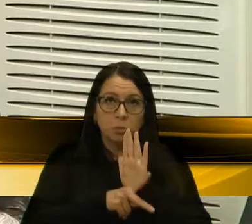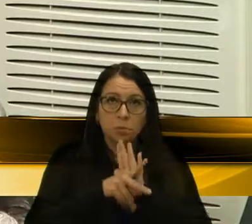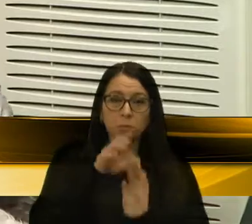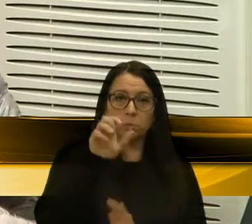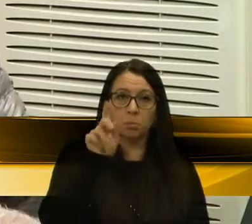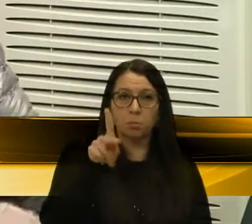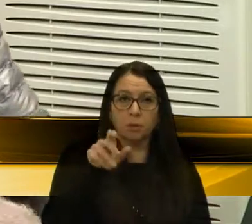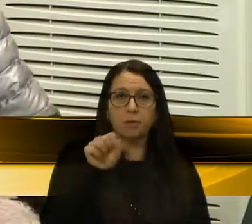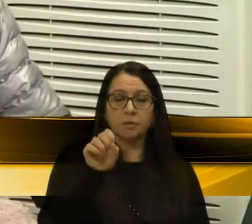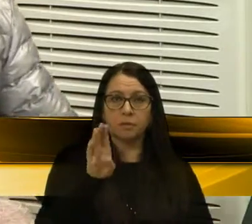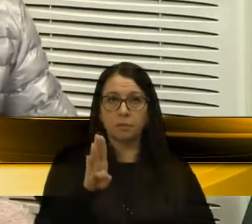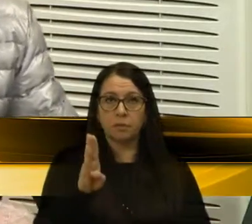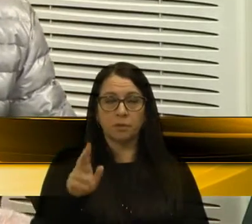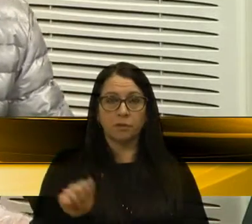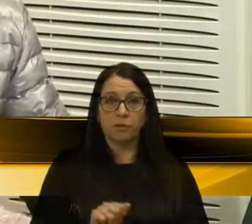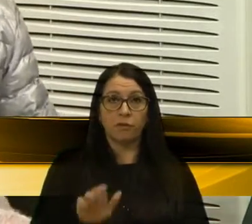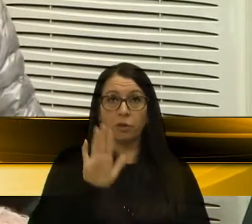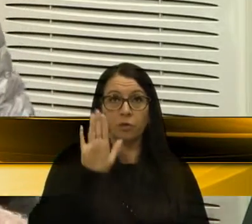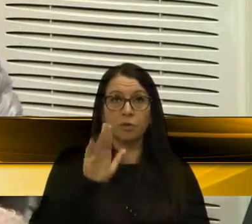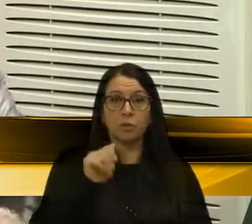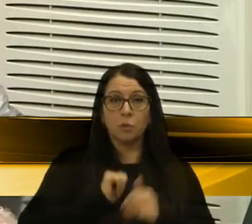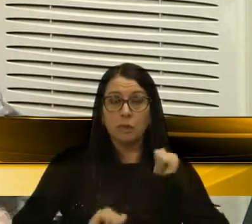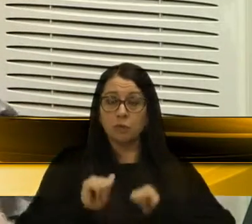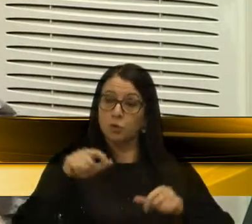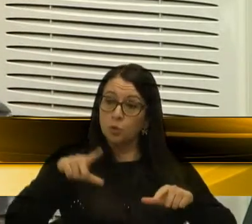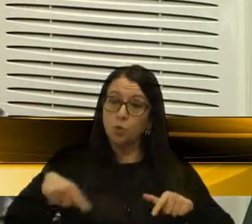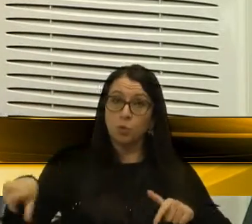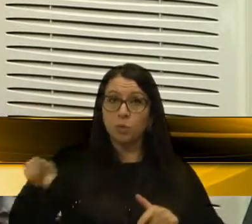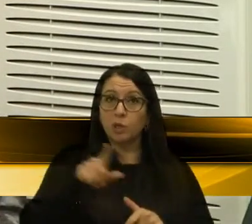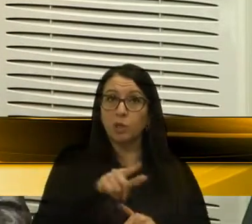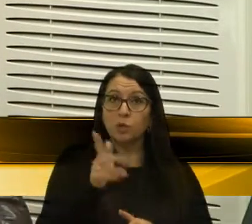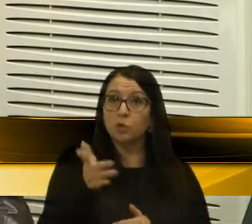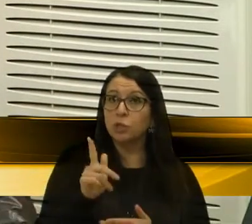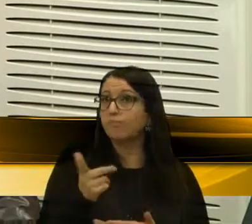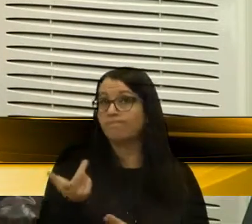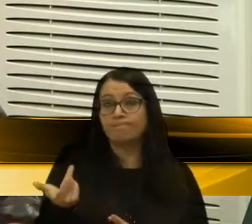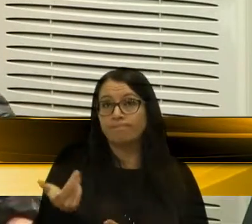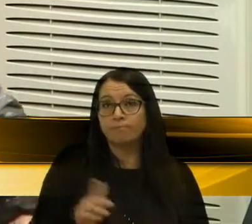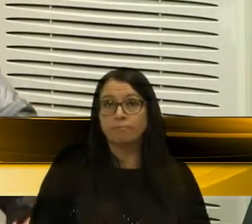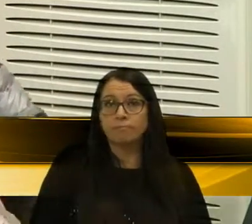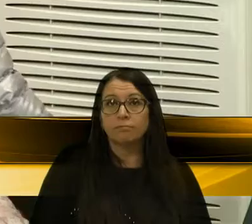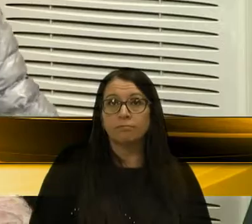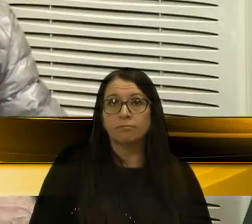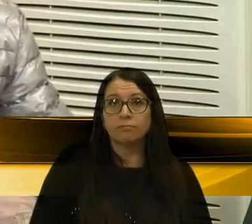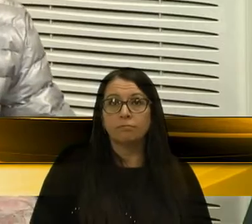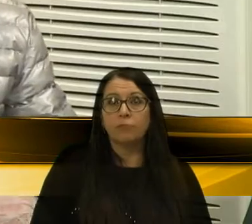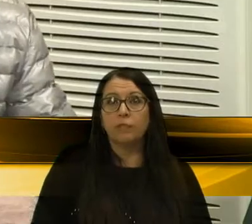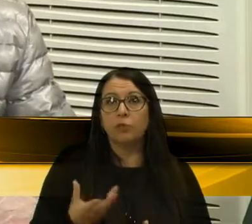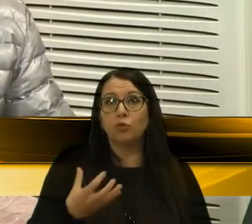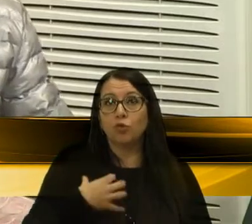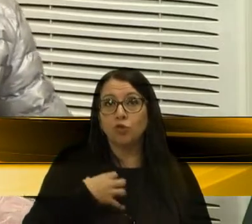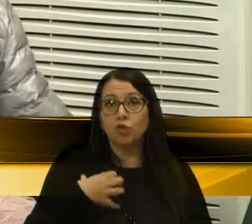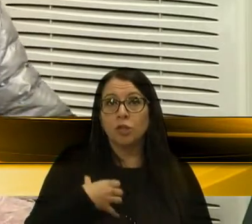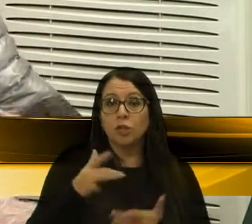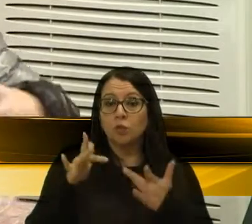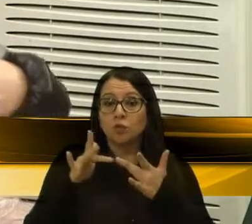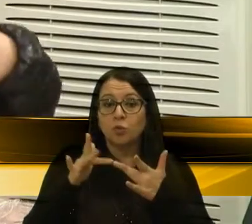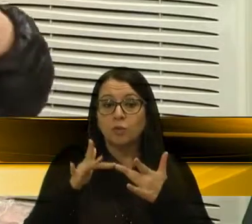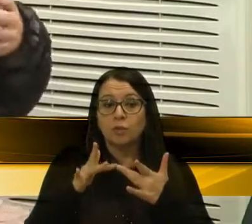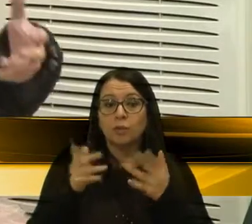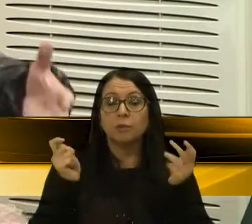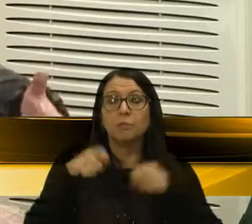psb e valorizar os artistas locais que hoje em dia não tem nem nenhuma forma de contato e